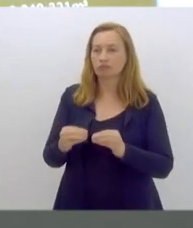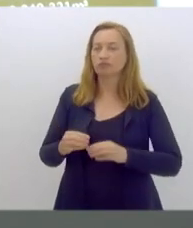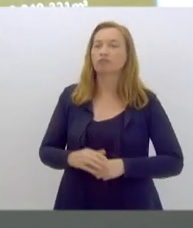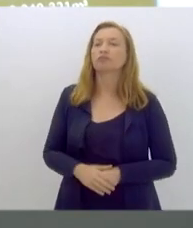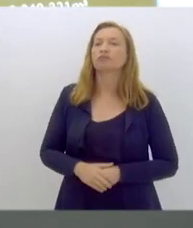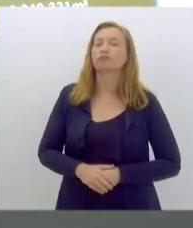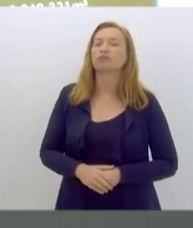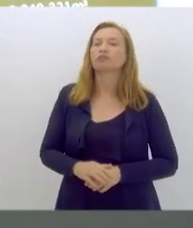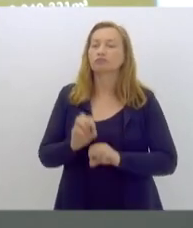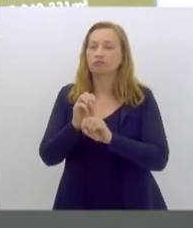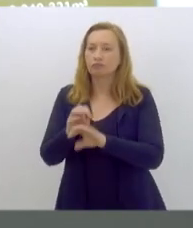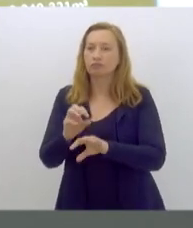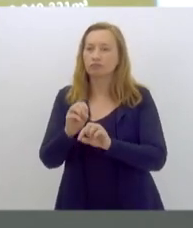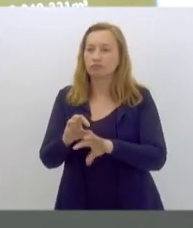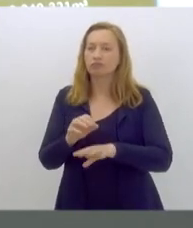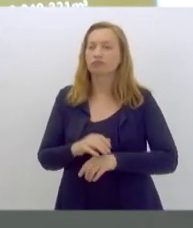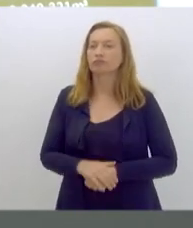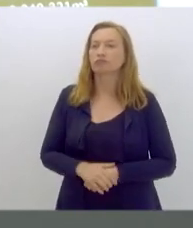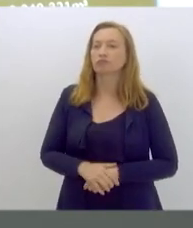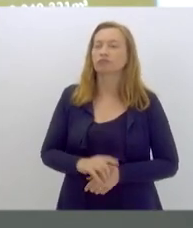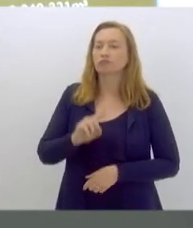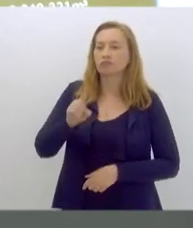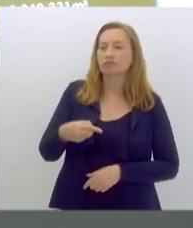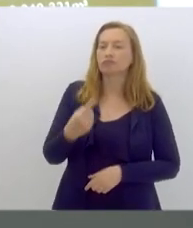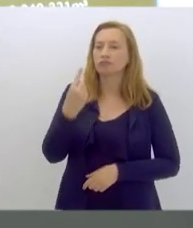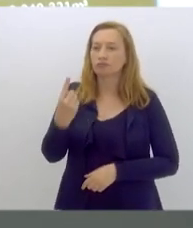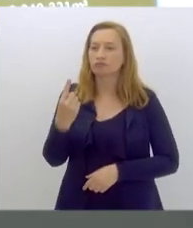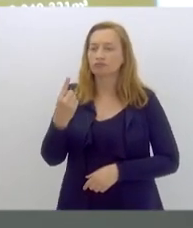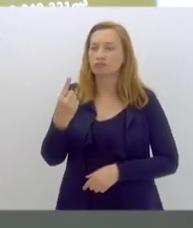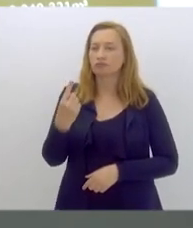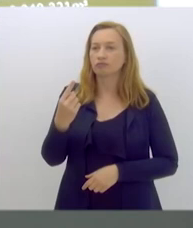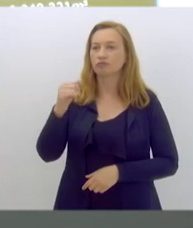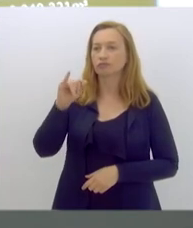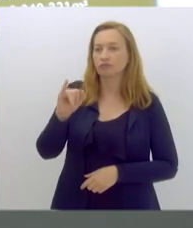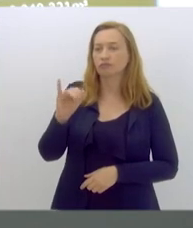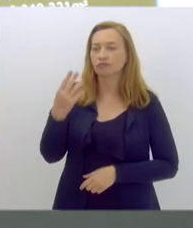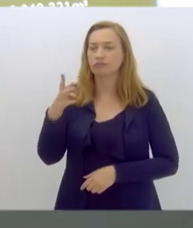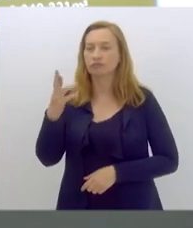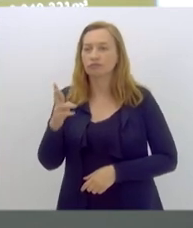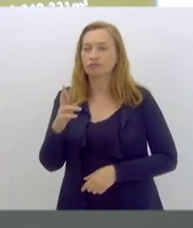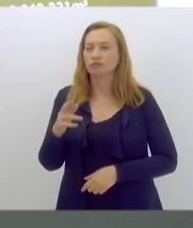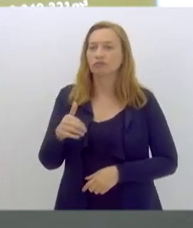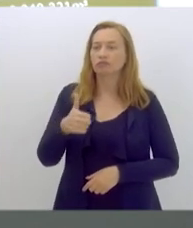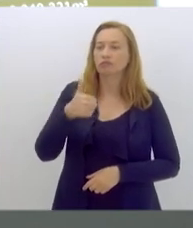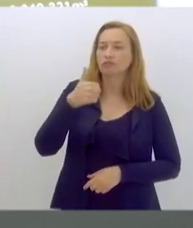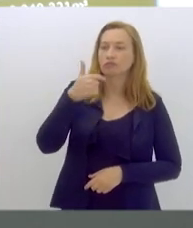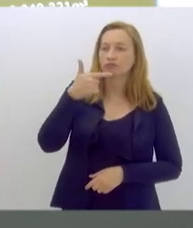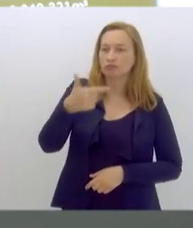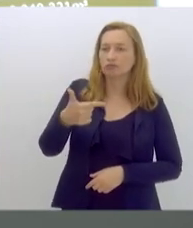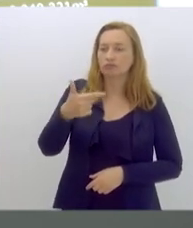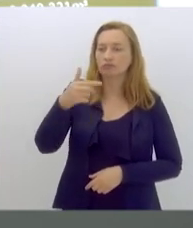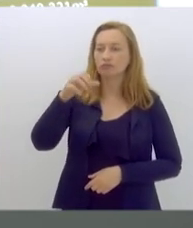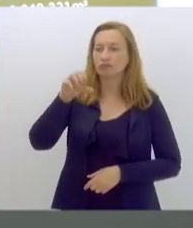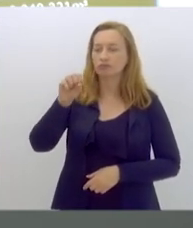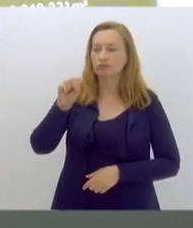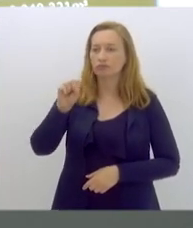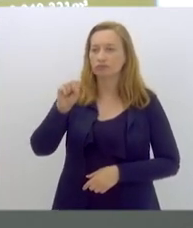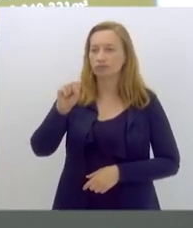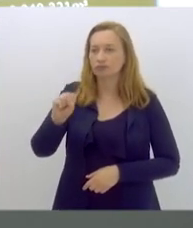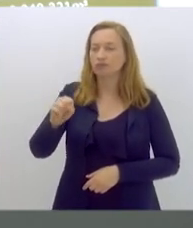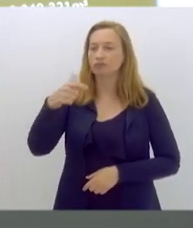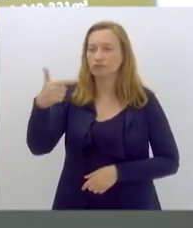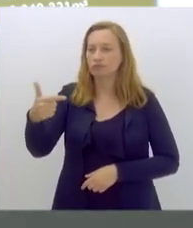na educação 1,1 são 104 ações 282 produtos e